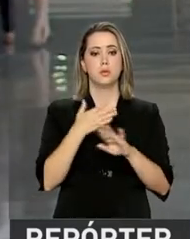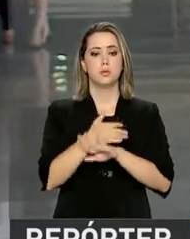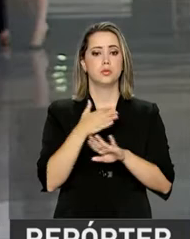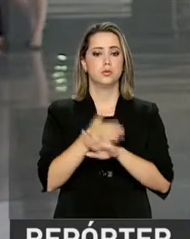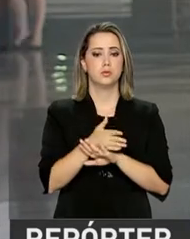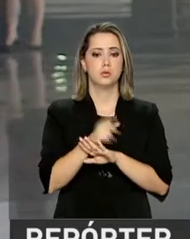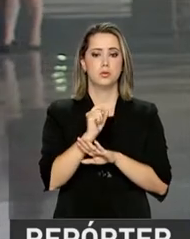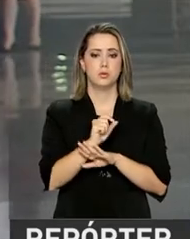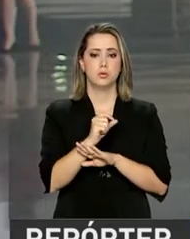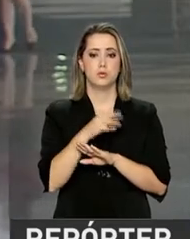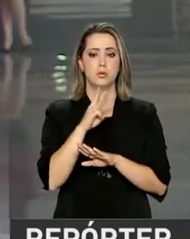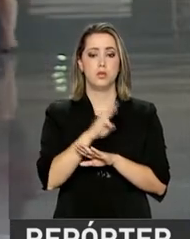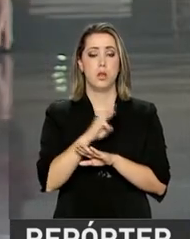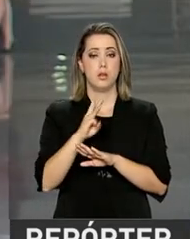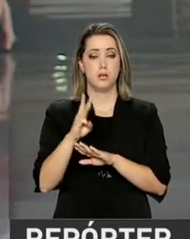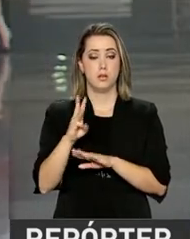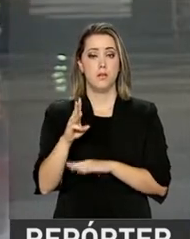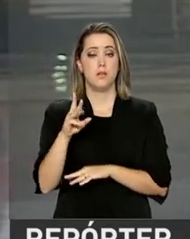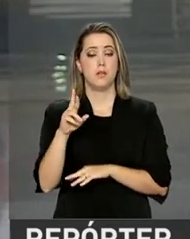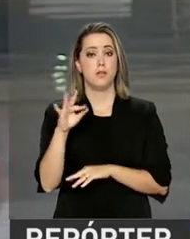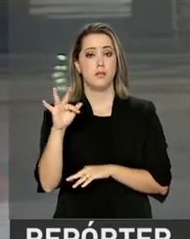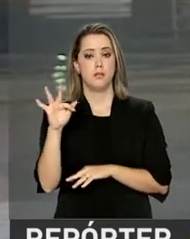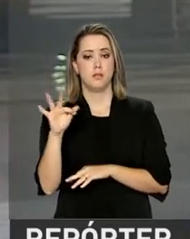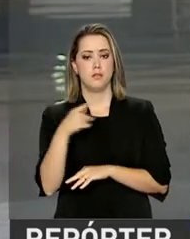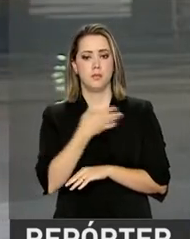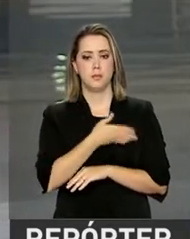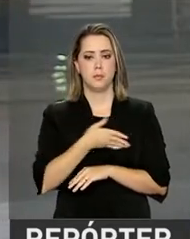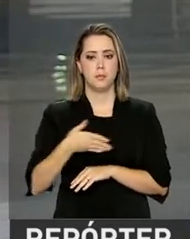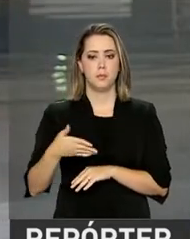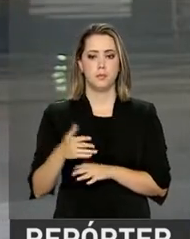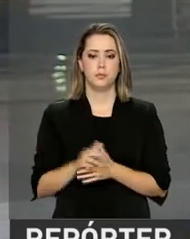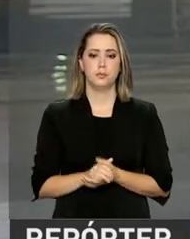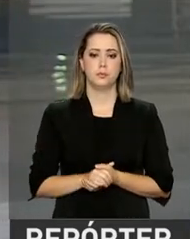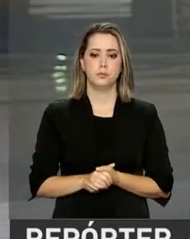do site da receita federal no endereço